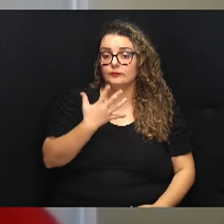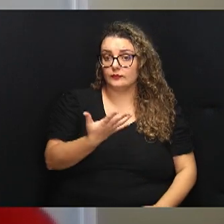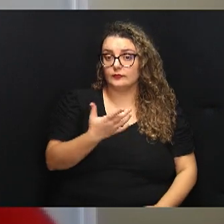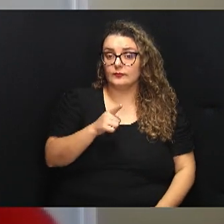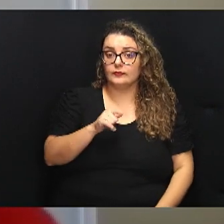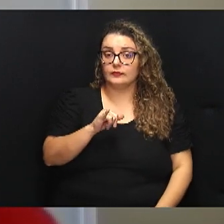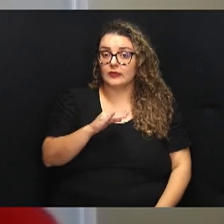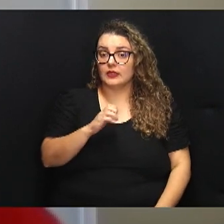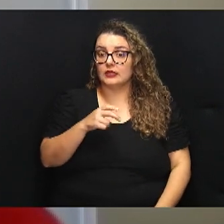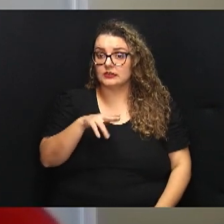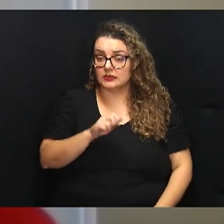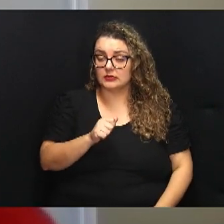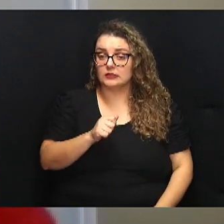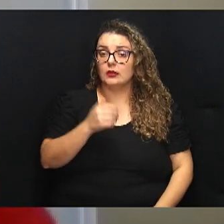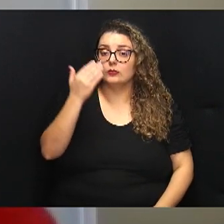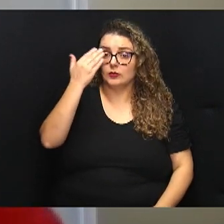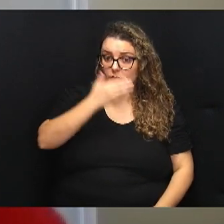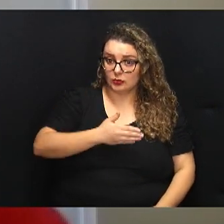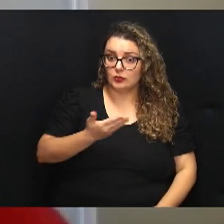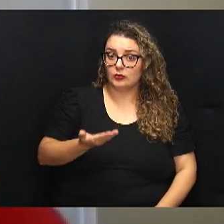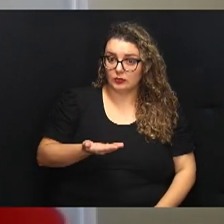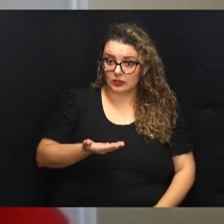licença, atestando